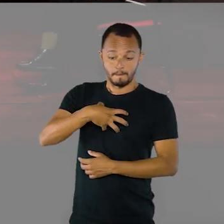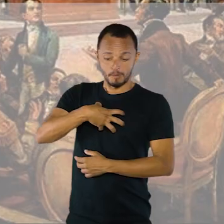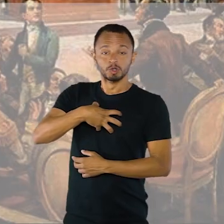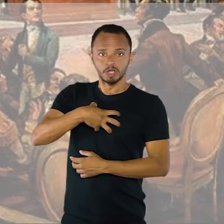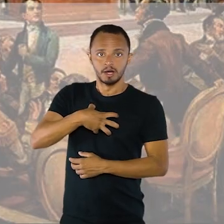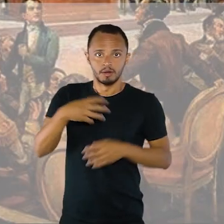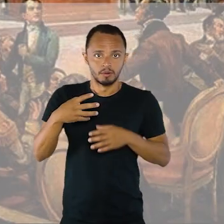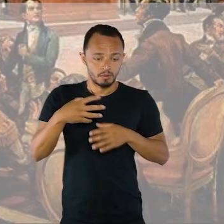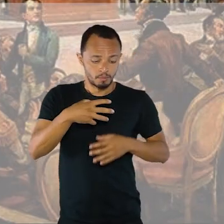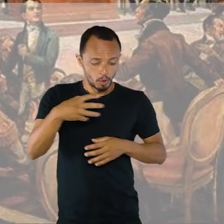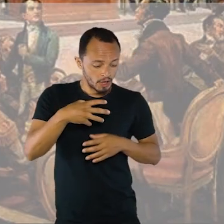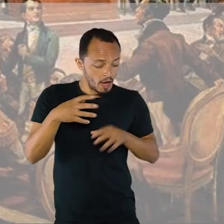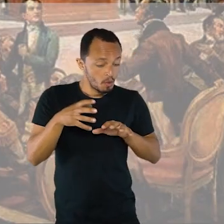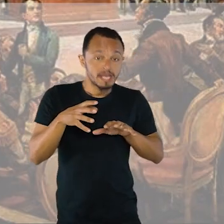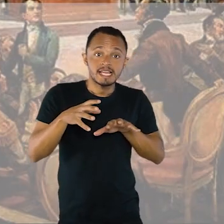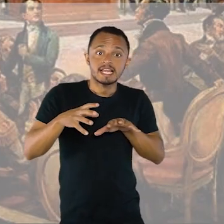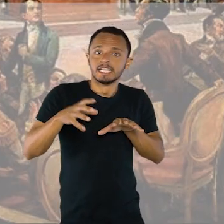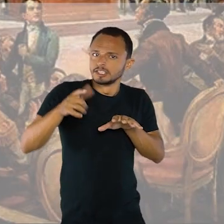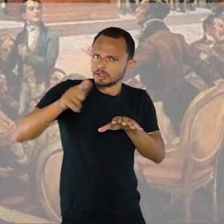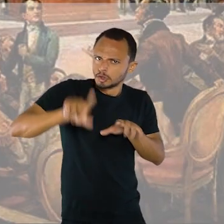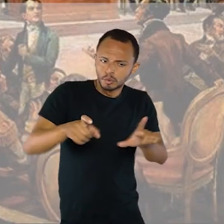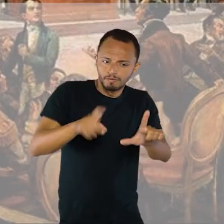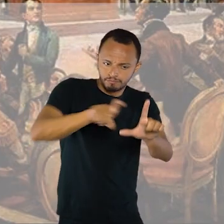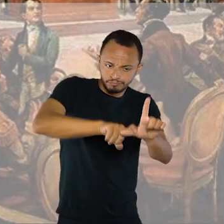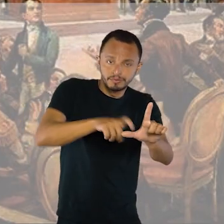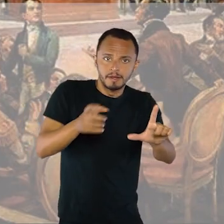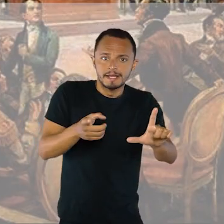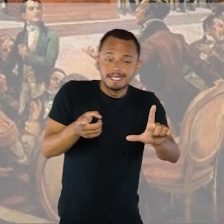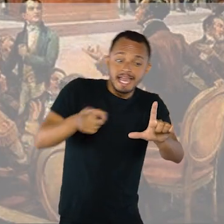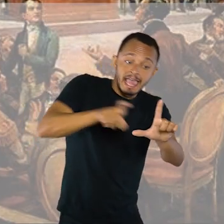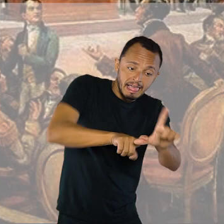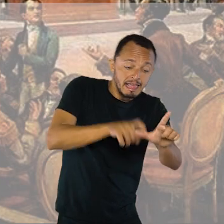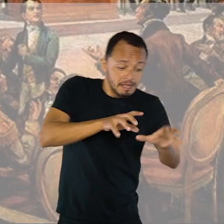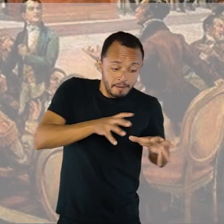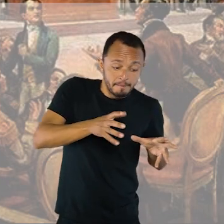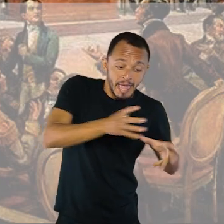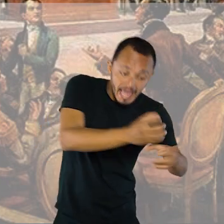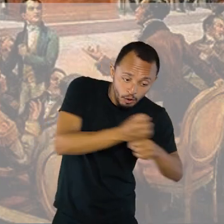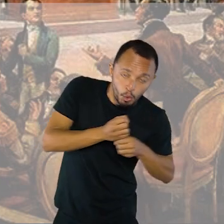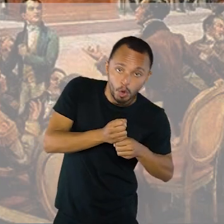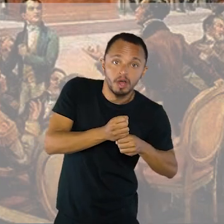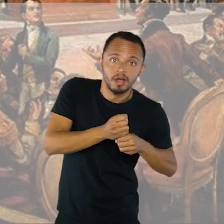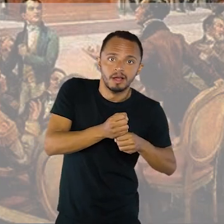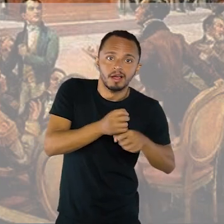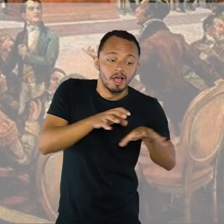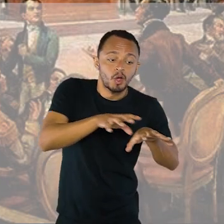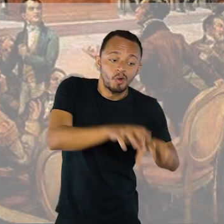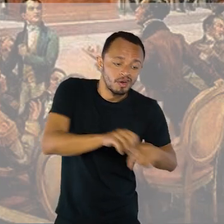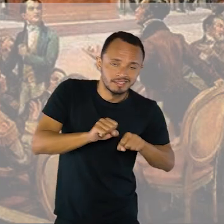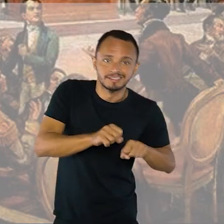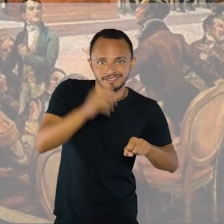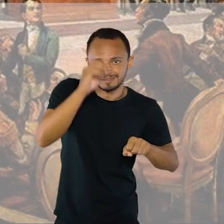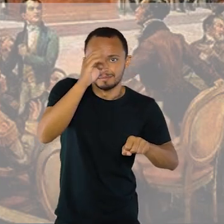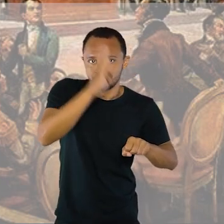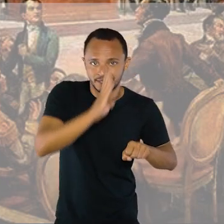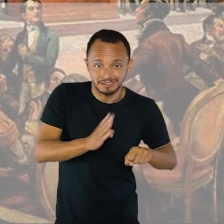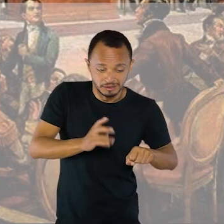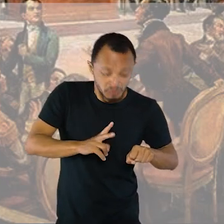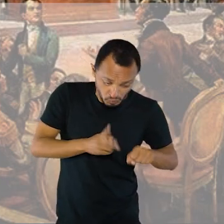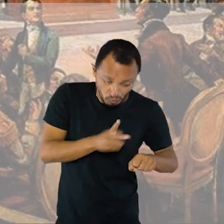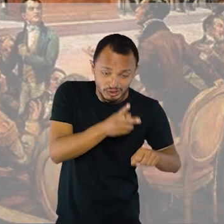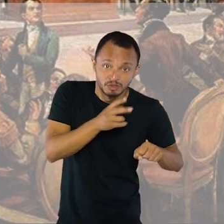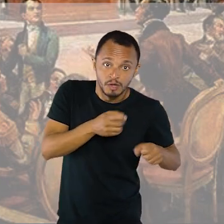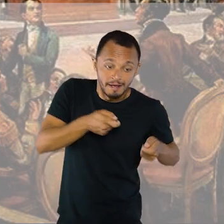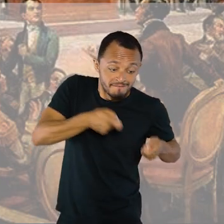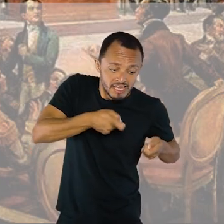ali que está discutindo, ele que aparece de casaca marrom ali, né, e o outro de casaca azul, é um irmão do